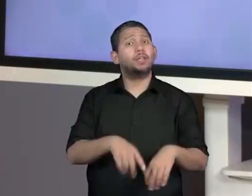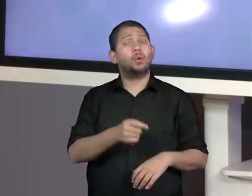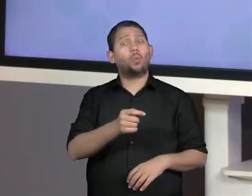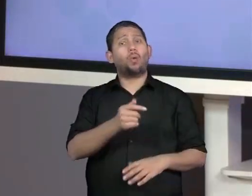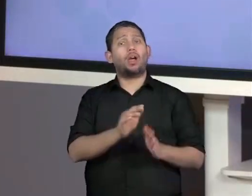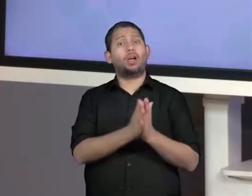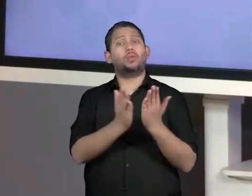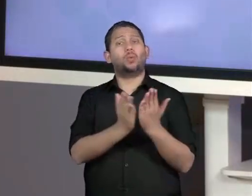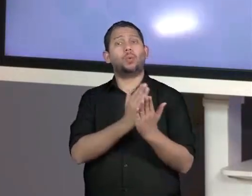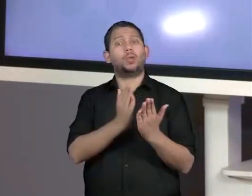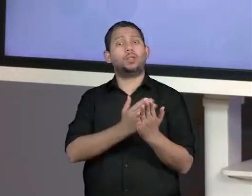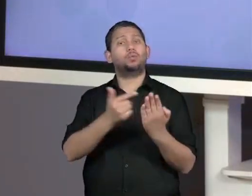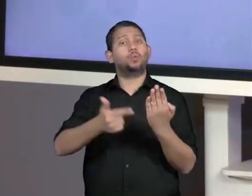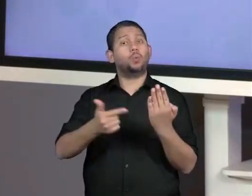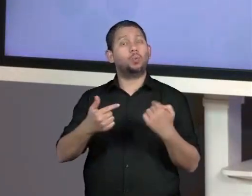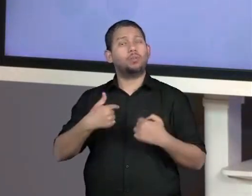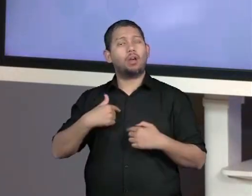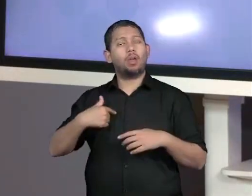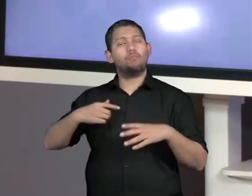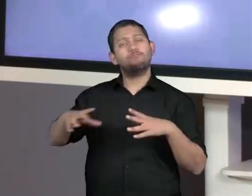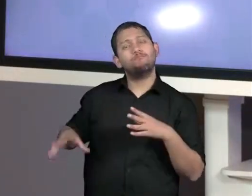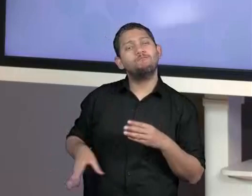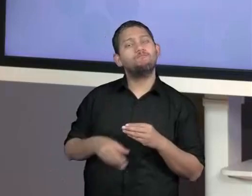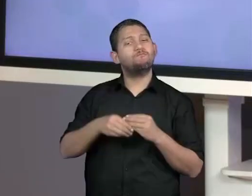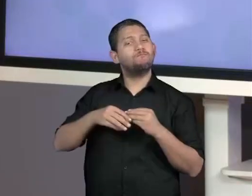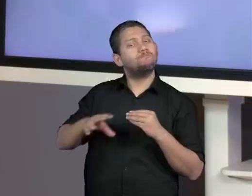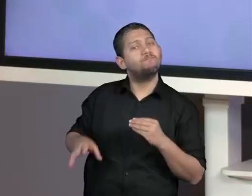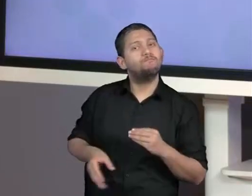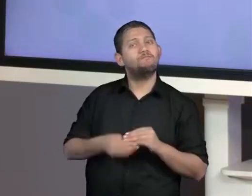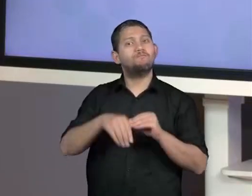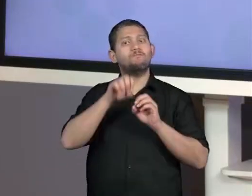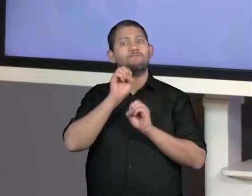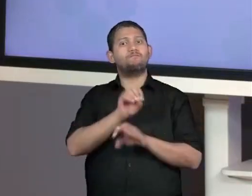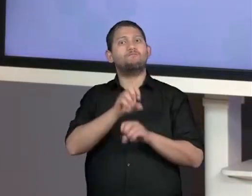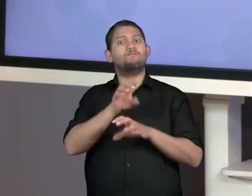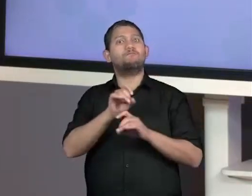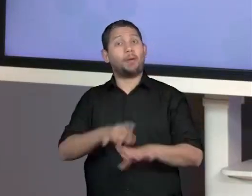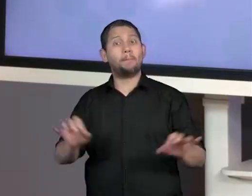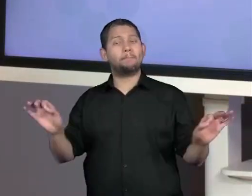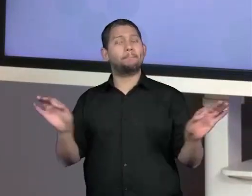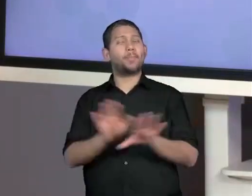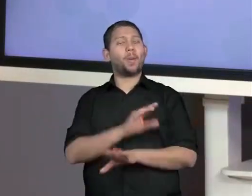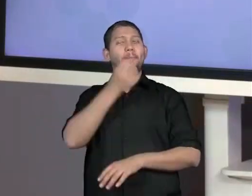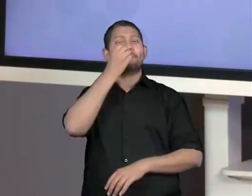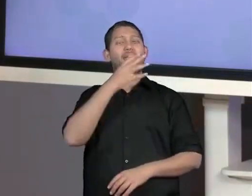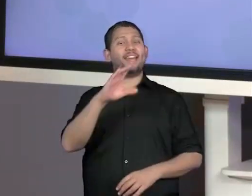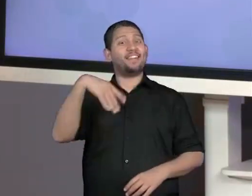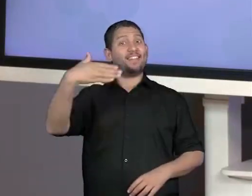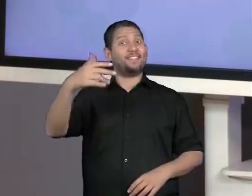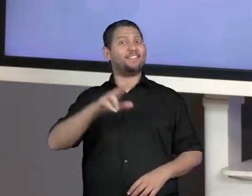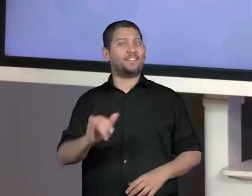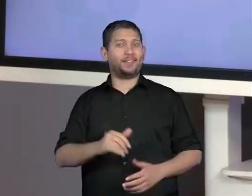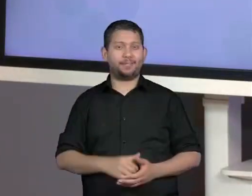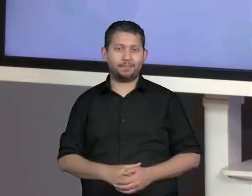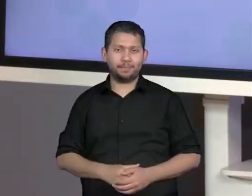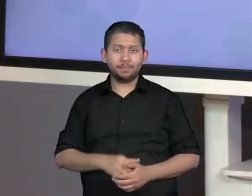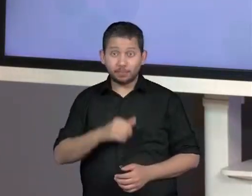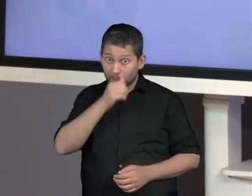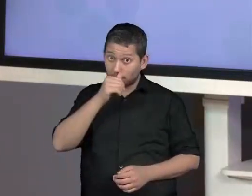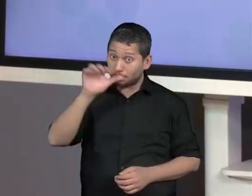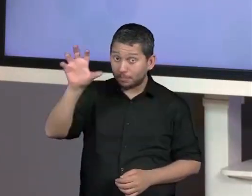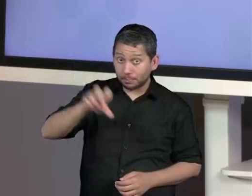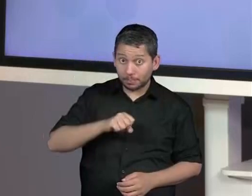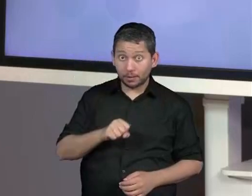Ana Lu aí tá recheando as aulas para a gente poder concluir o ano. E peço para você já pegar o